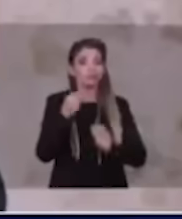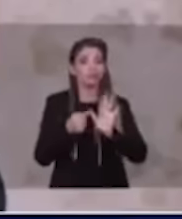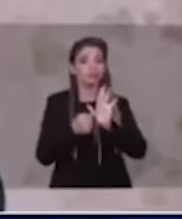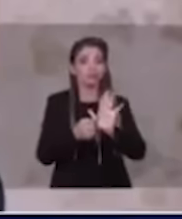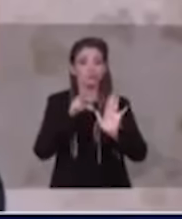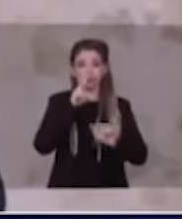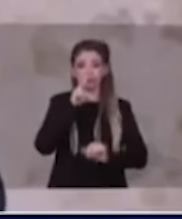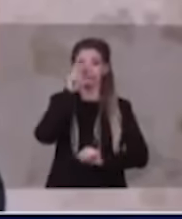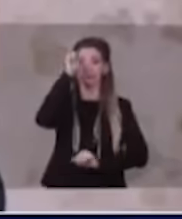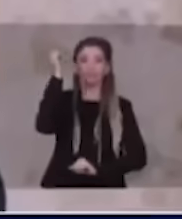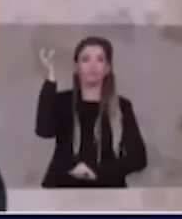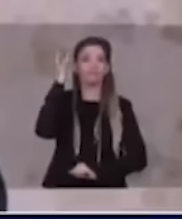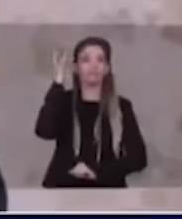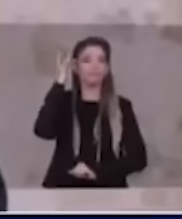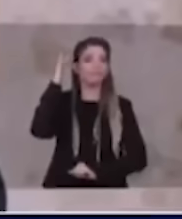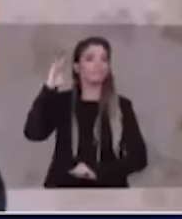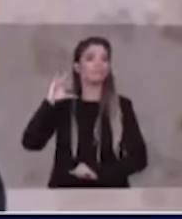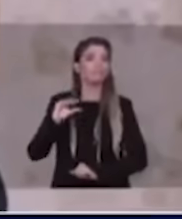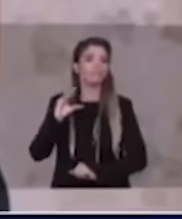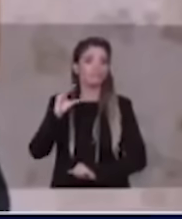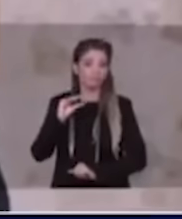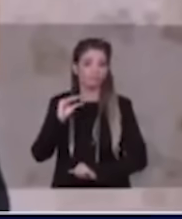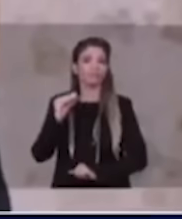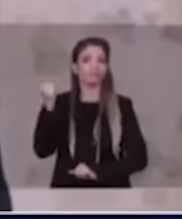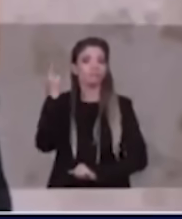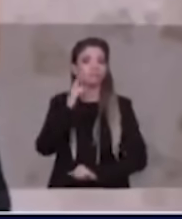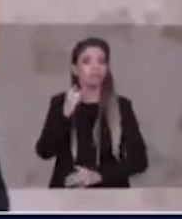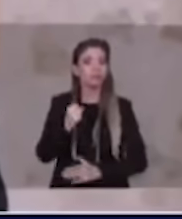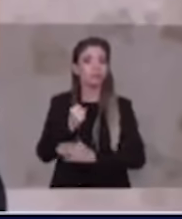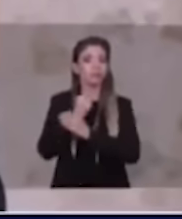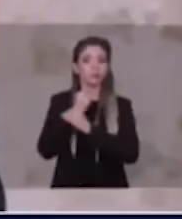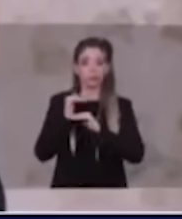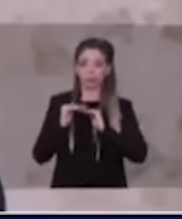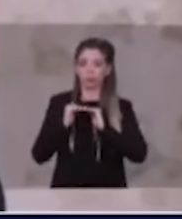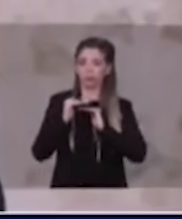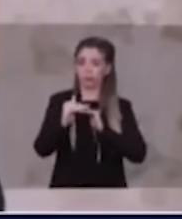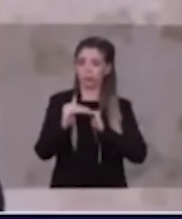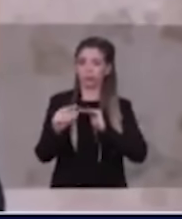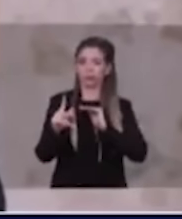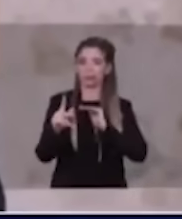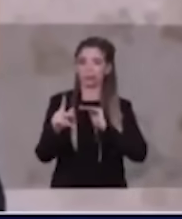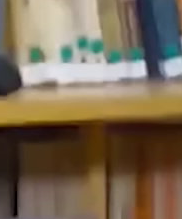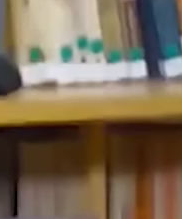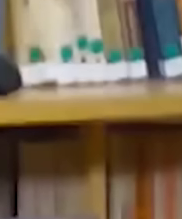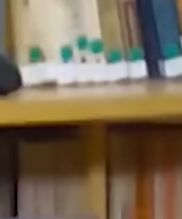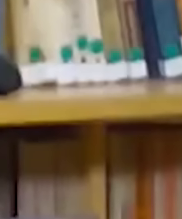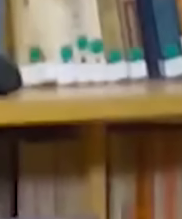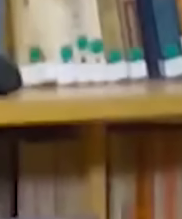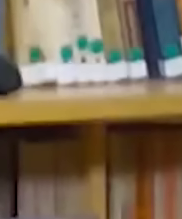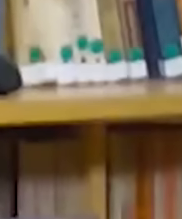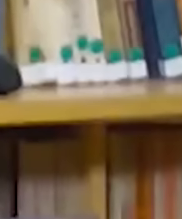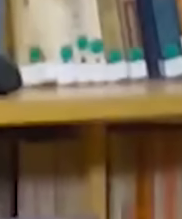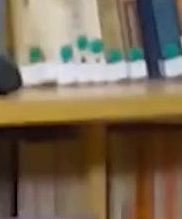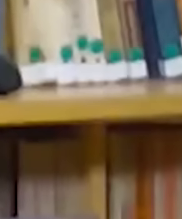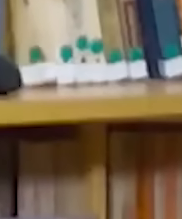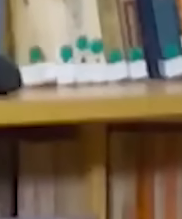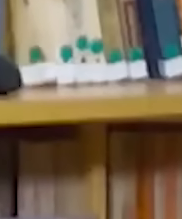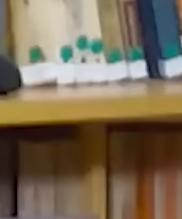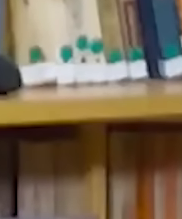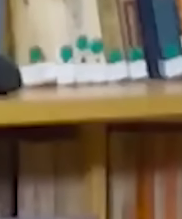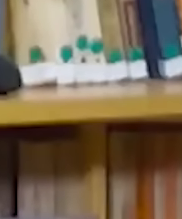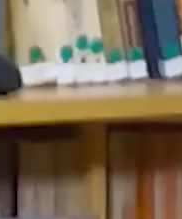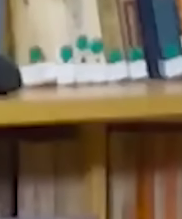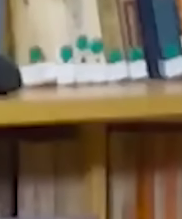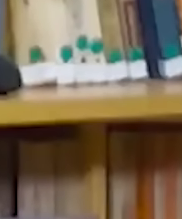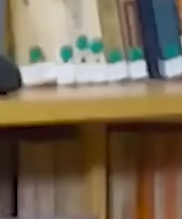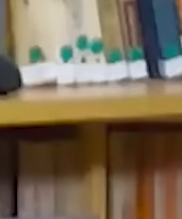força e maturidade garantindo a estabilidade da nossa democracia Ah então